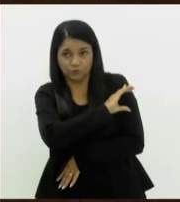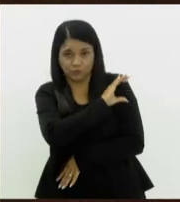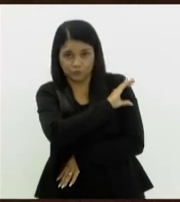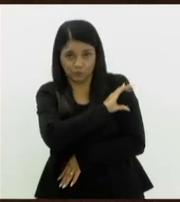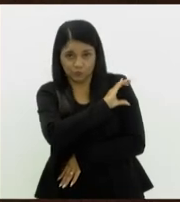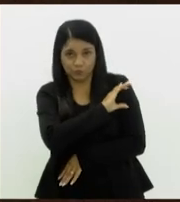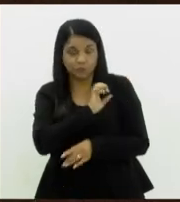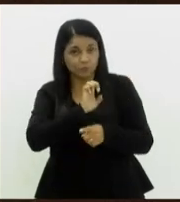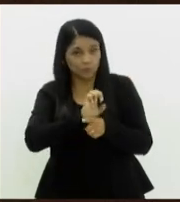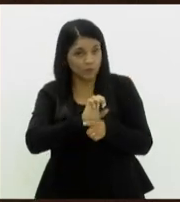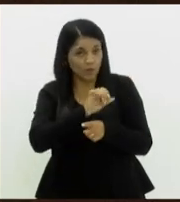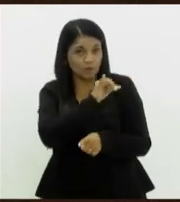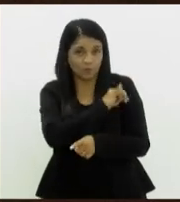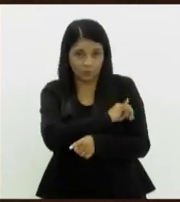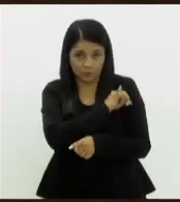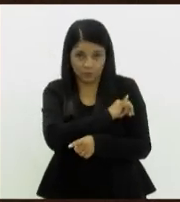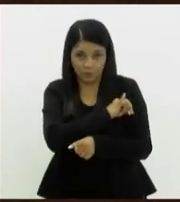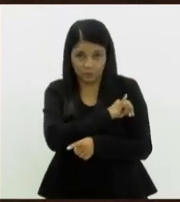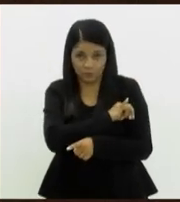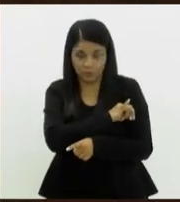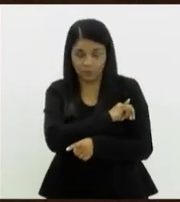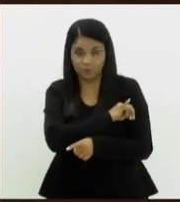O Estado do Rio de Janeiro está vivendo